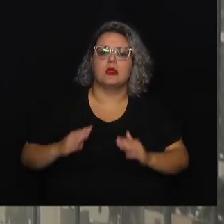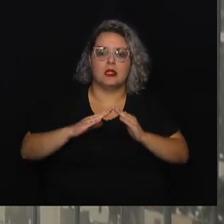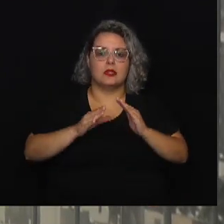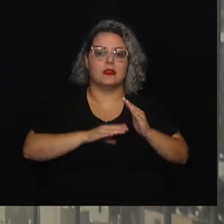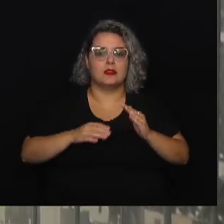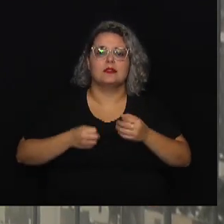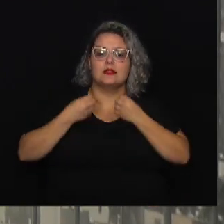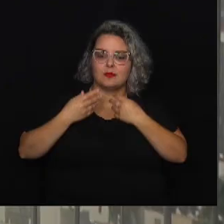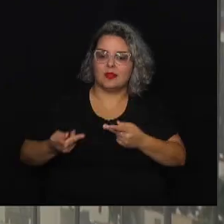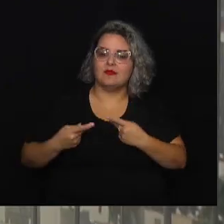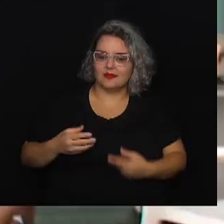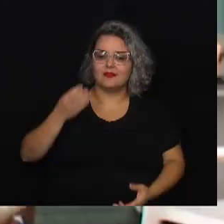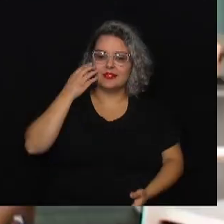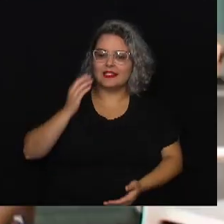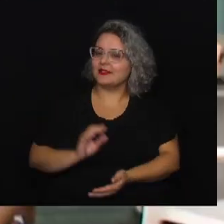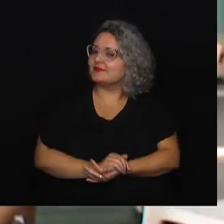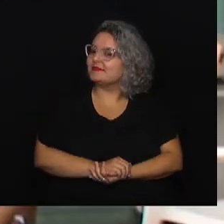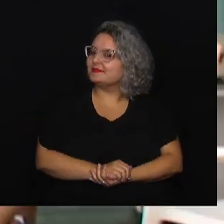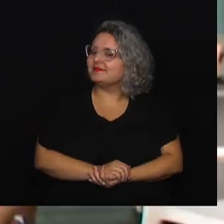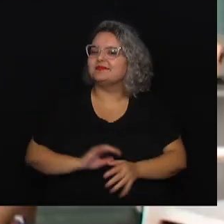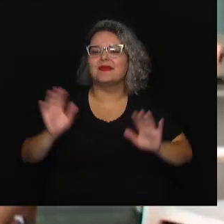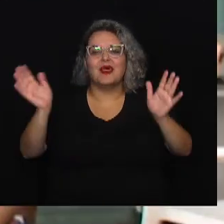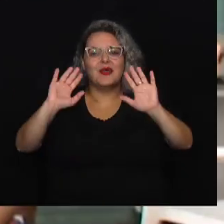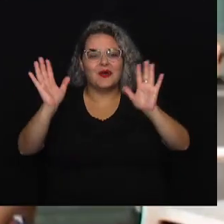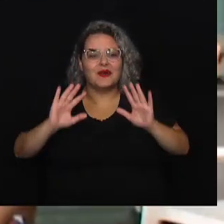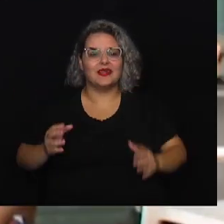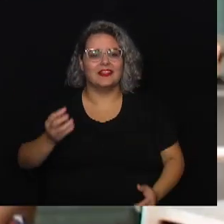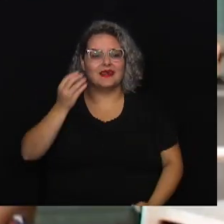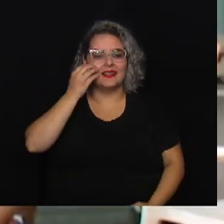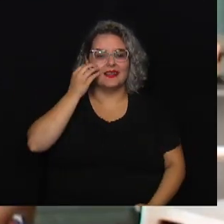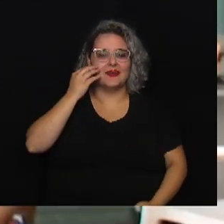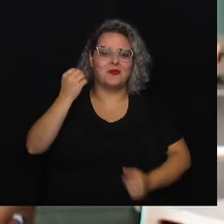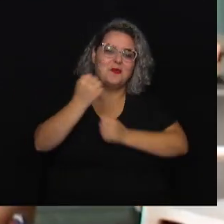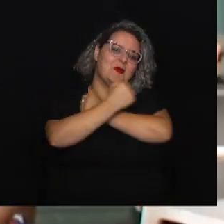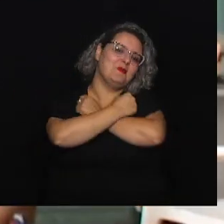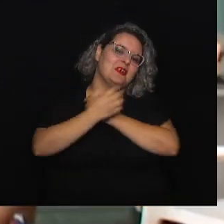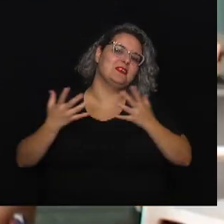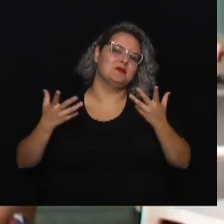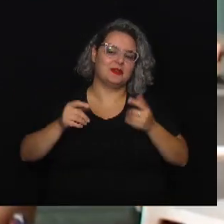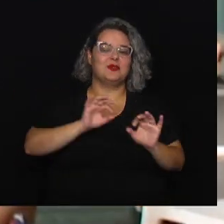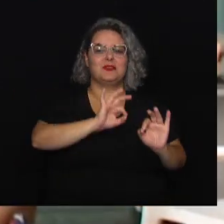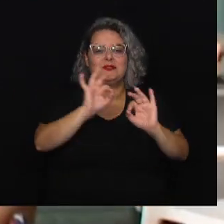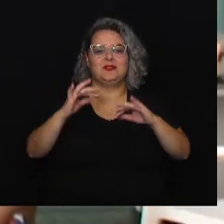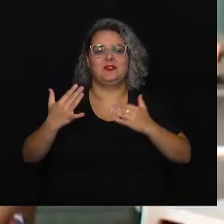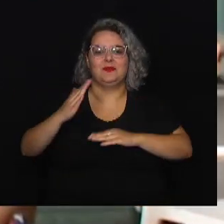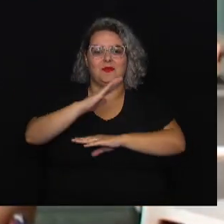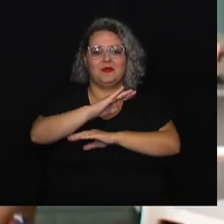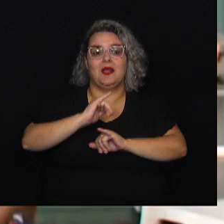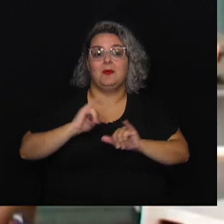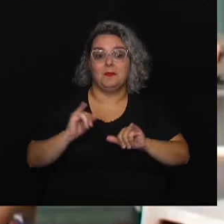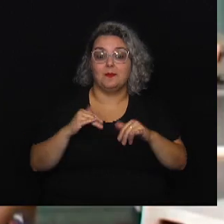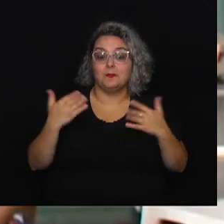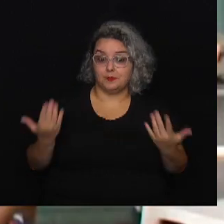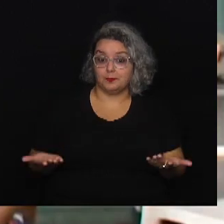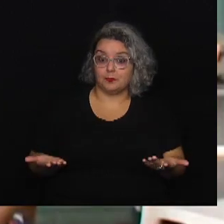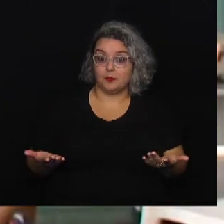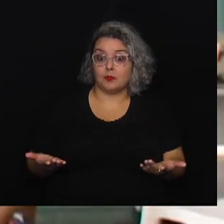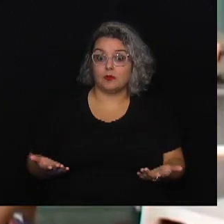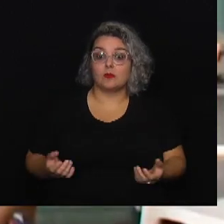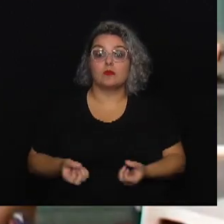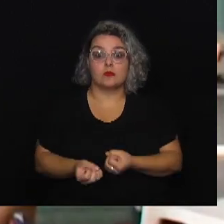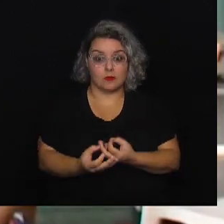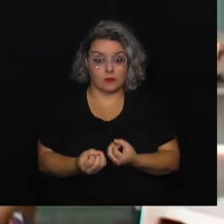André. Olá, Gabriel Castro, um abraço para todo mundo acompanhando o Câmara Notícia. Pois é, são